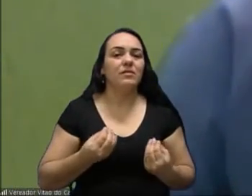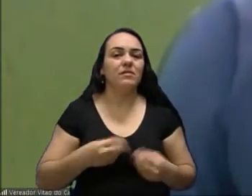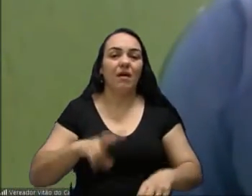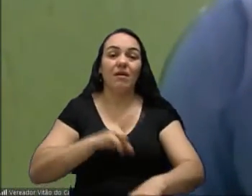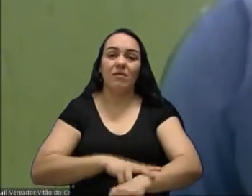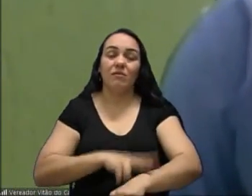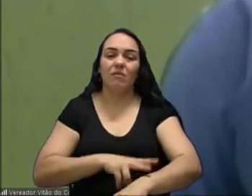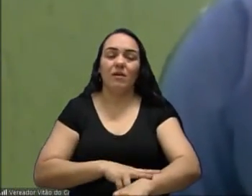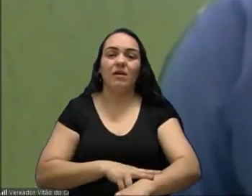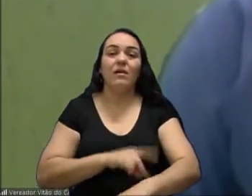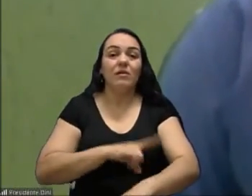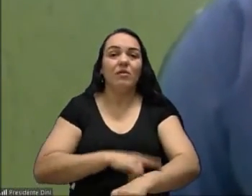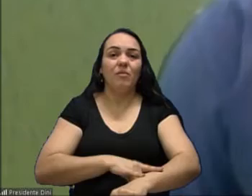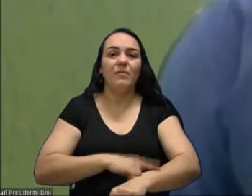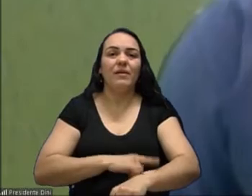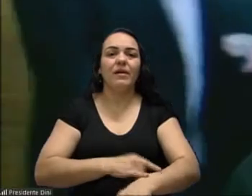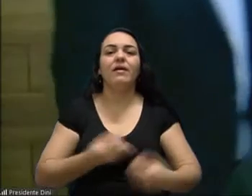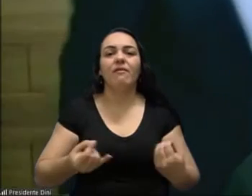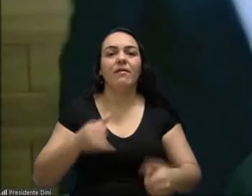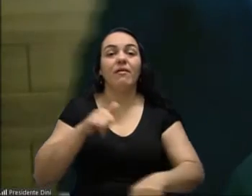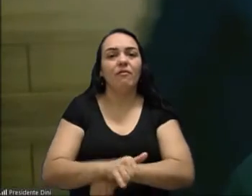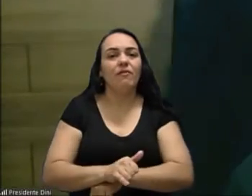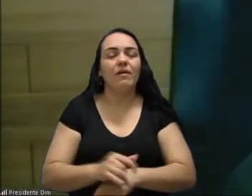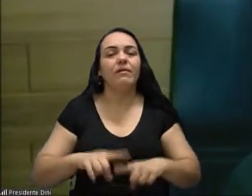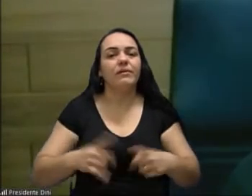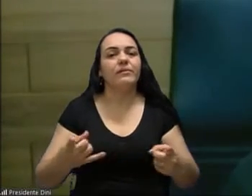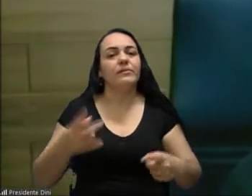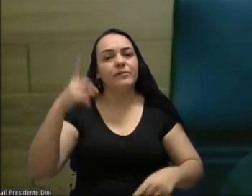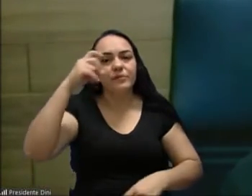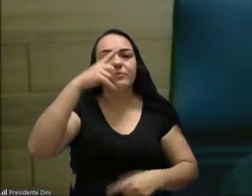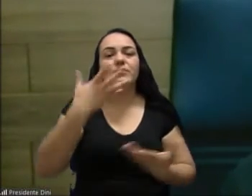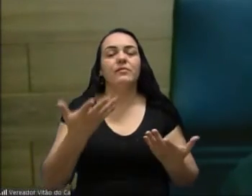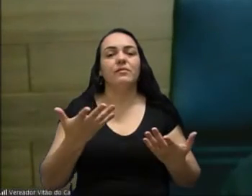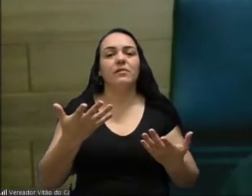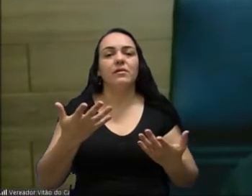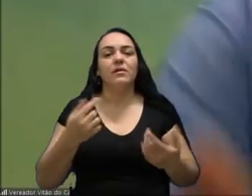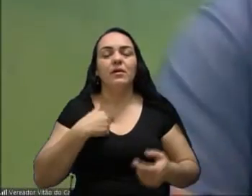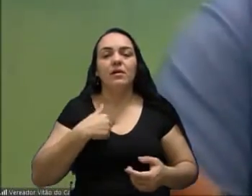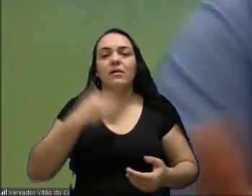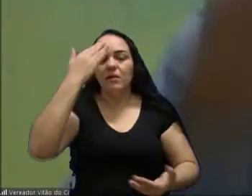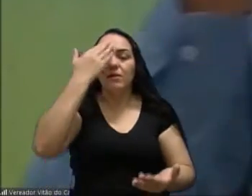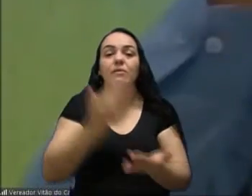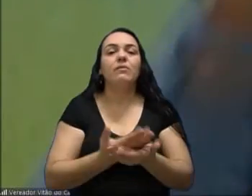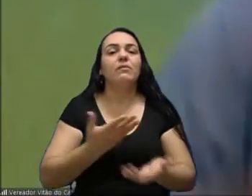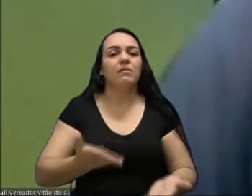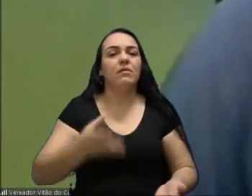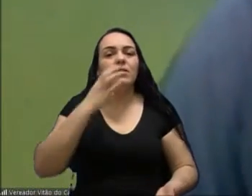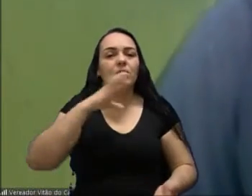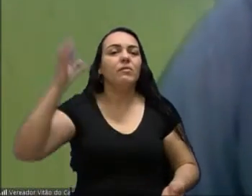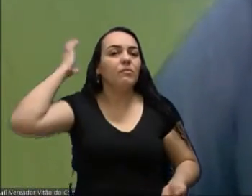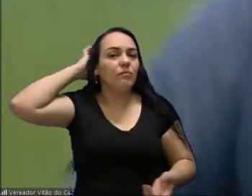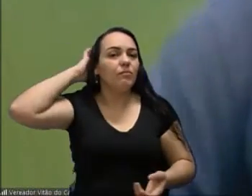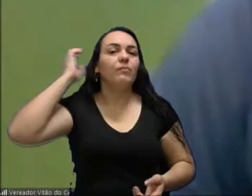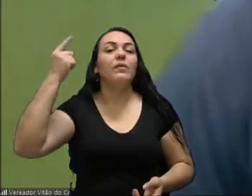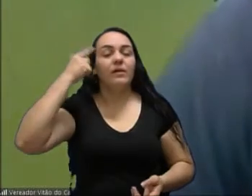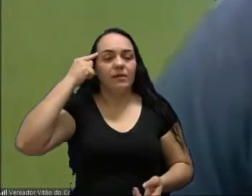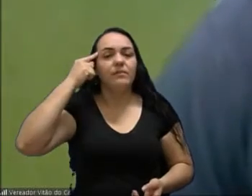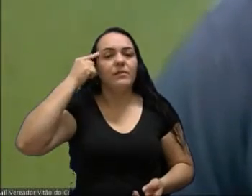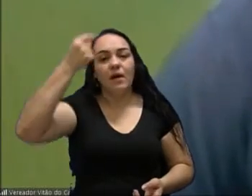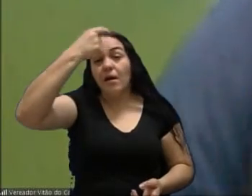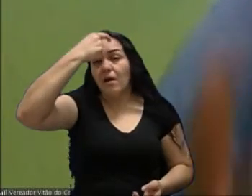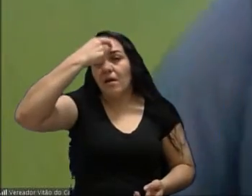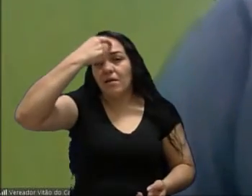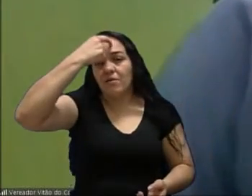pessoa fica com falta eu faço meu trabalho até o meu povo mas eu tenho certeza que o Péricles é um cara consciente um cara que eu